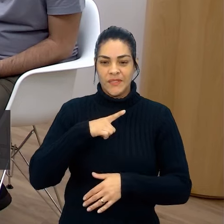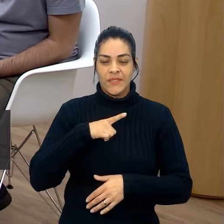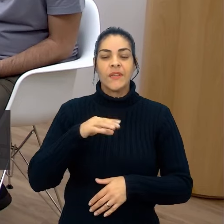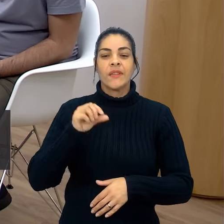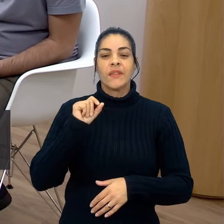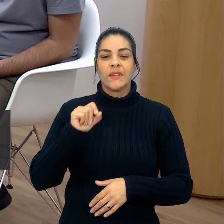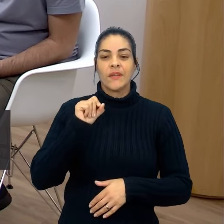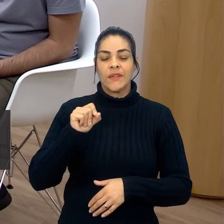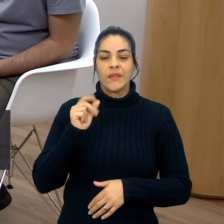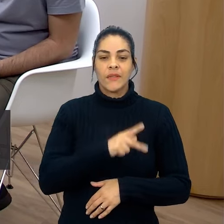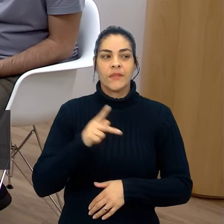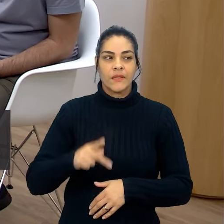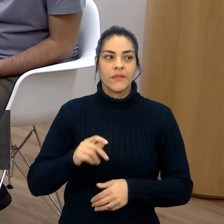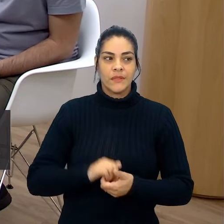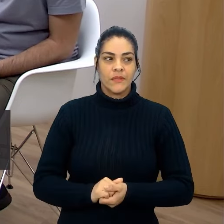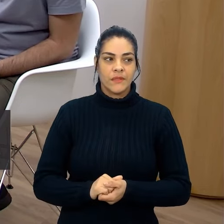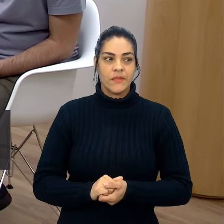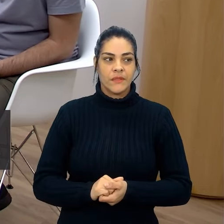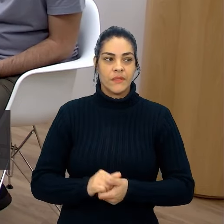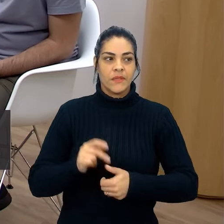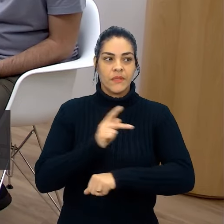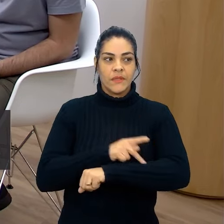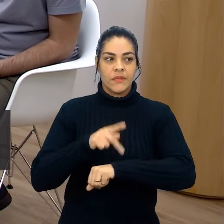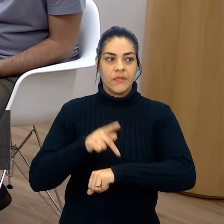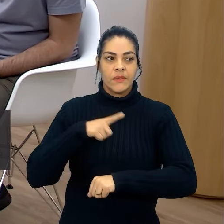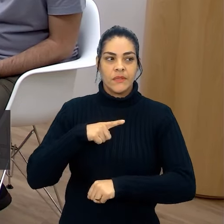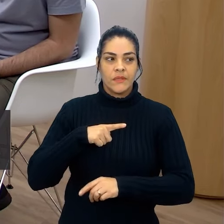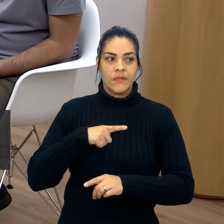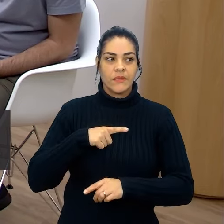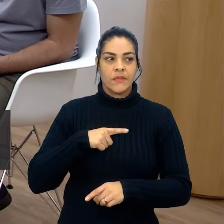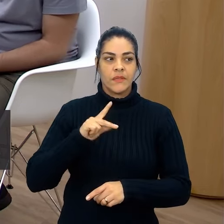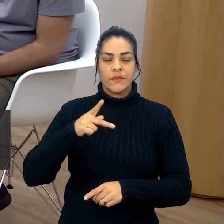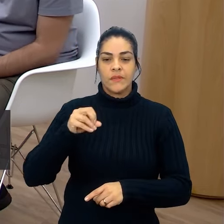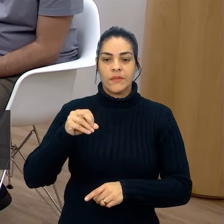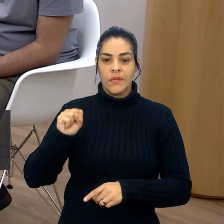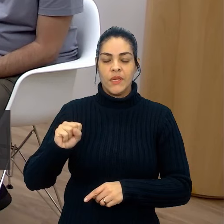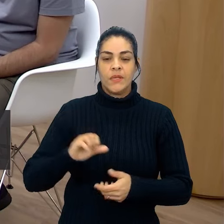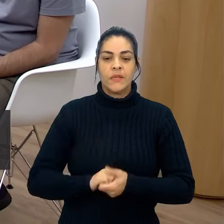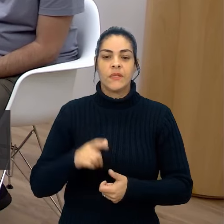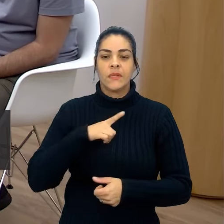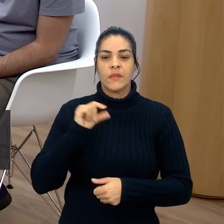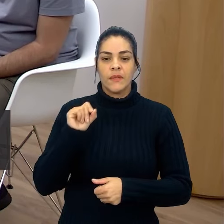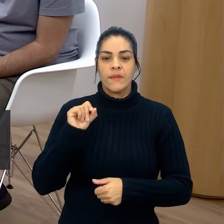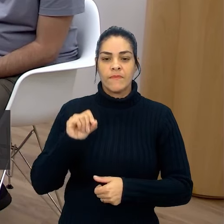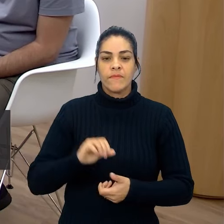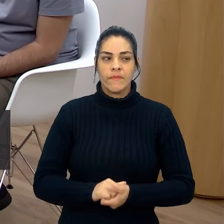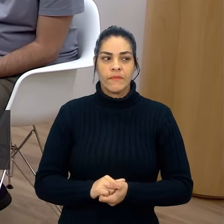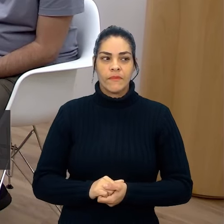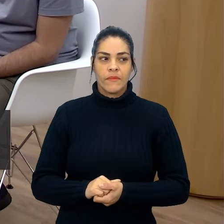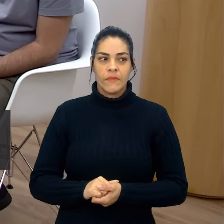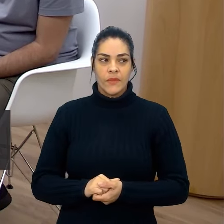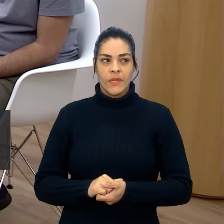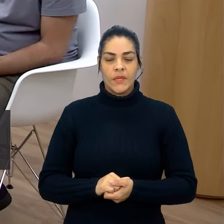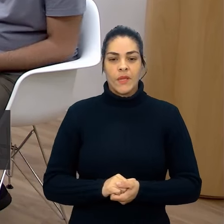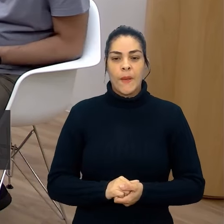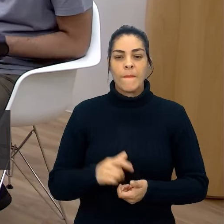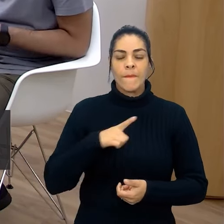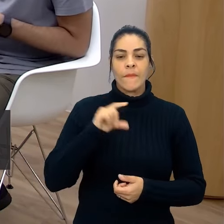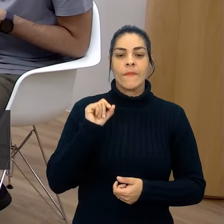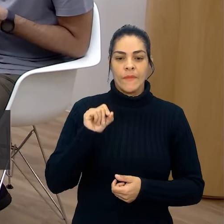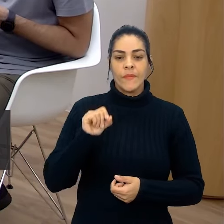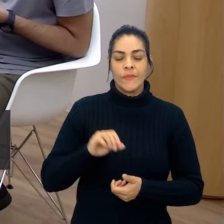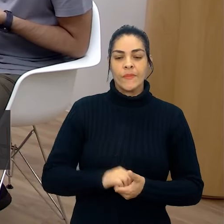lá na pós-graduação, tem algumas práticas diferentes, né, que traz da pós detalhes importantes que